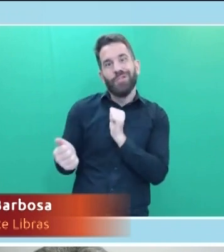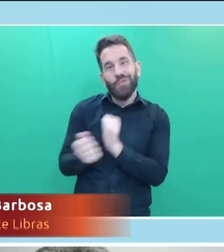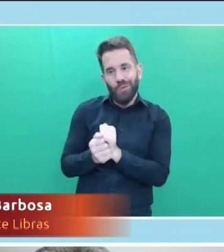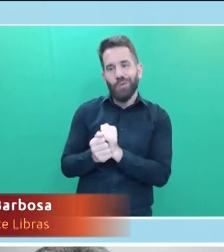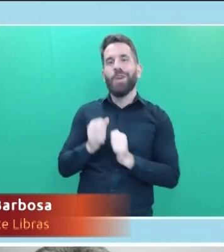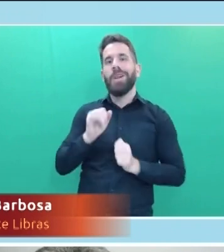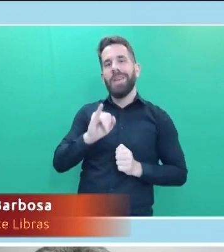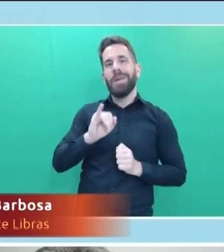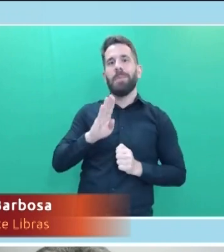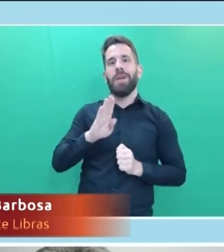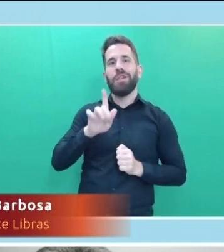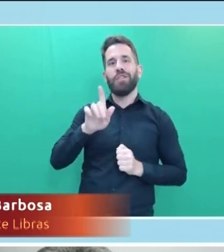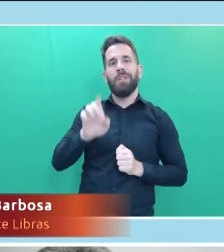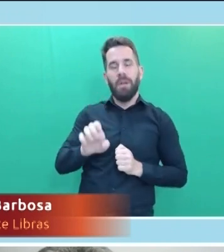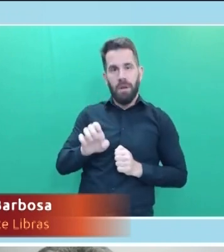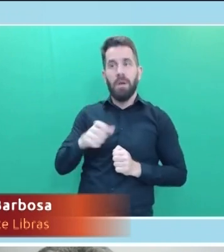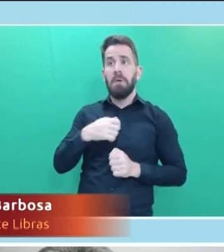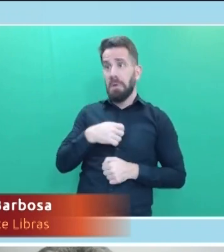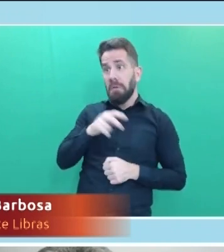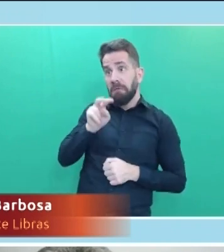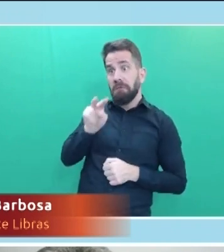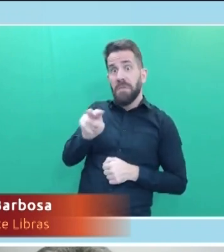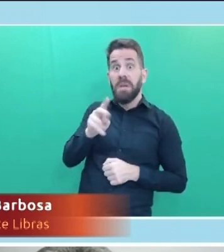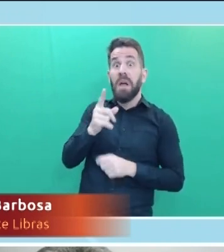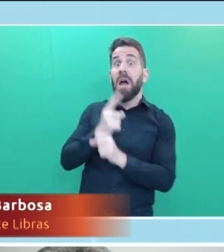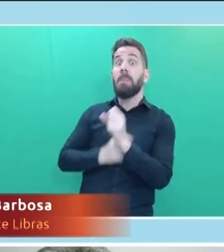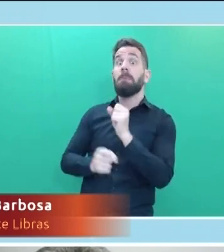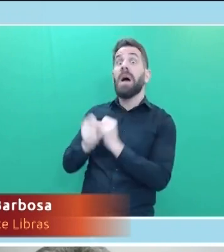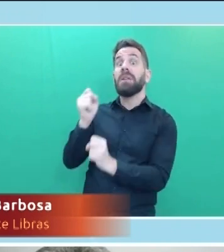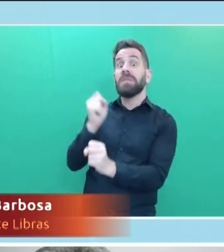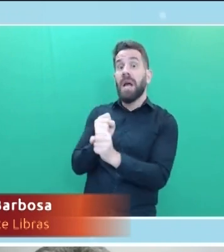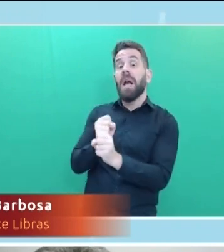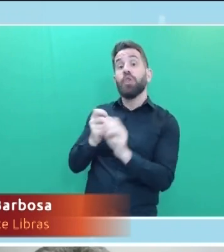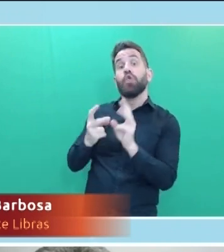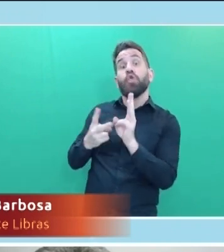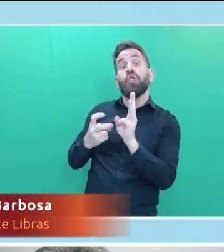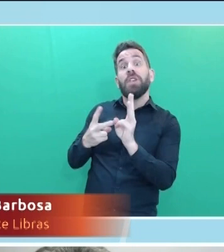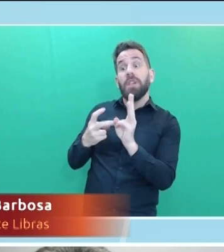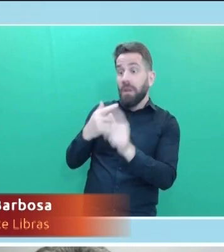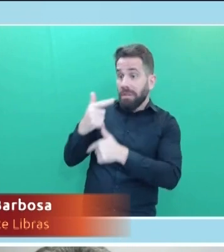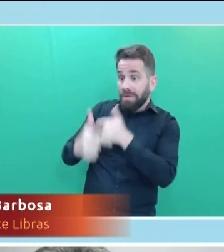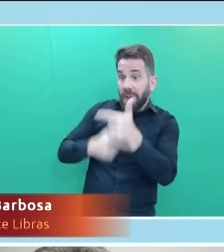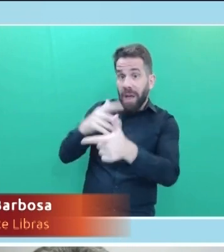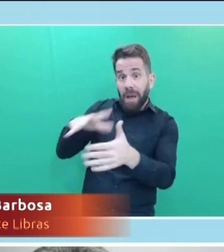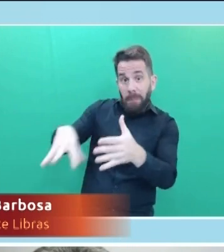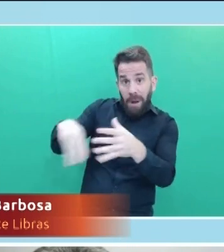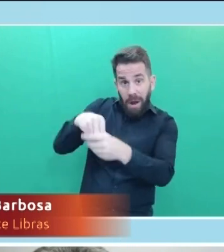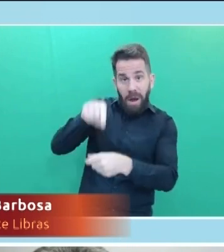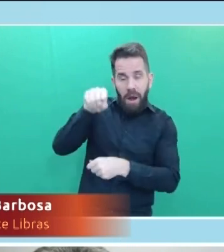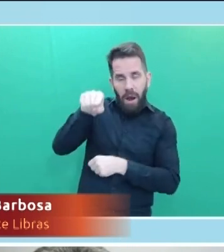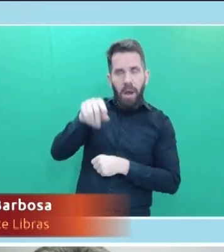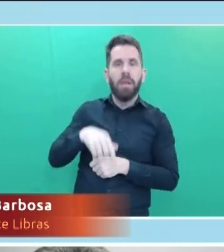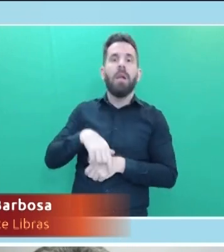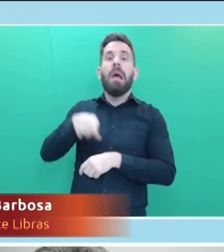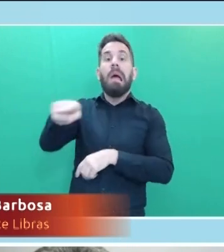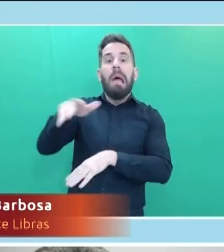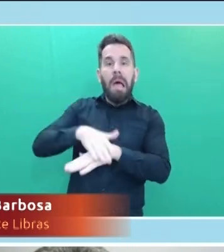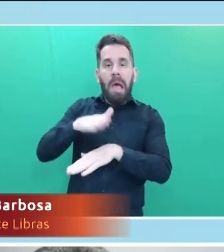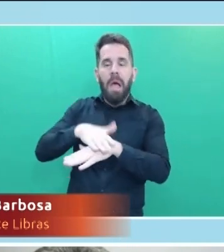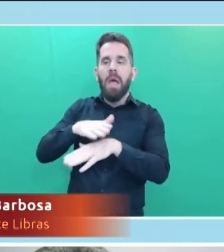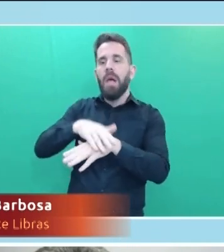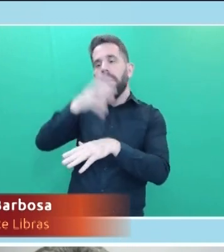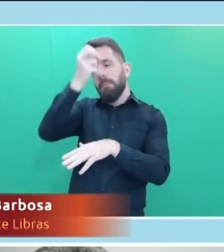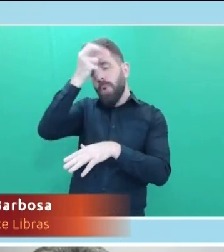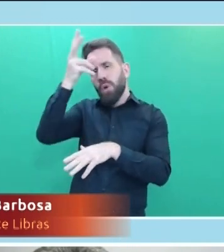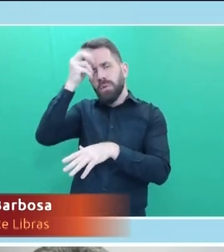passado eu vi o índio trabalhando no IBGE. Aí o município mandava para territórios indígenas, porque alguns